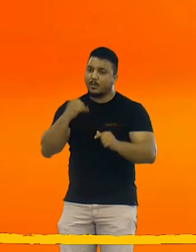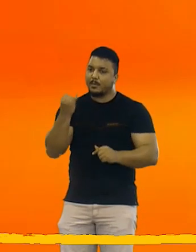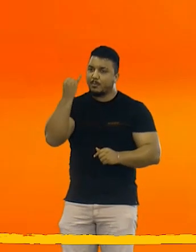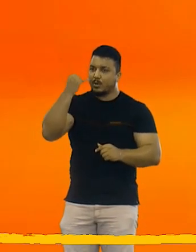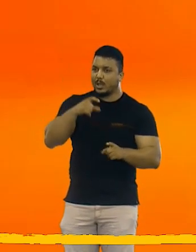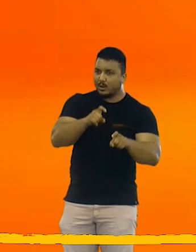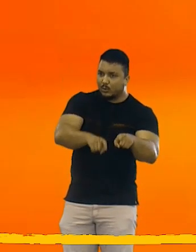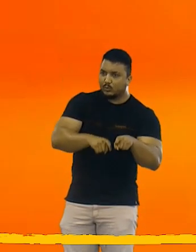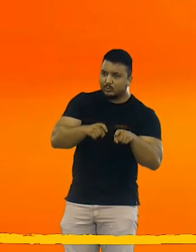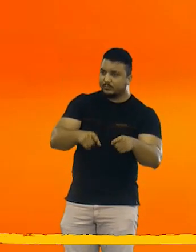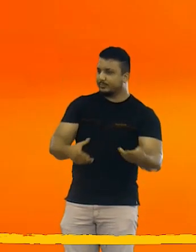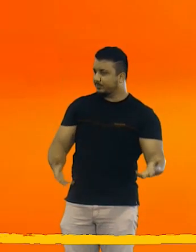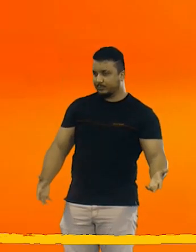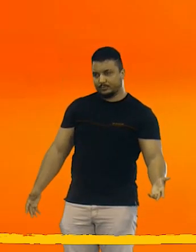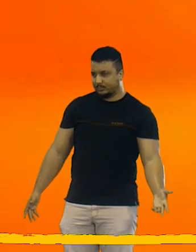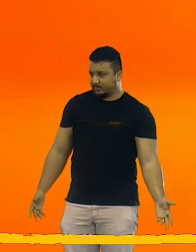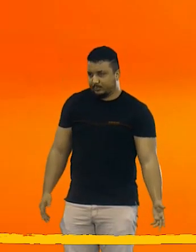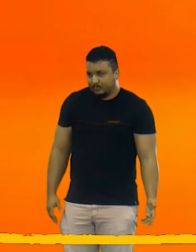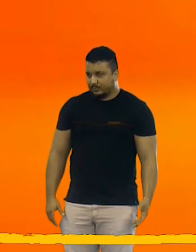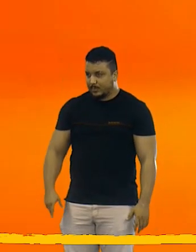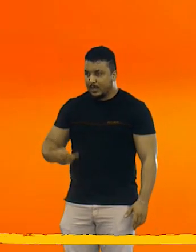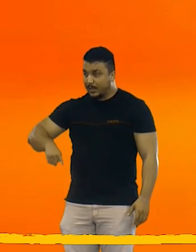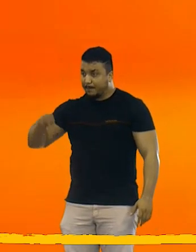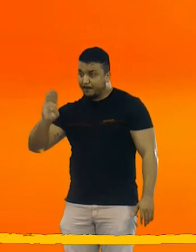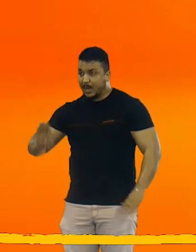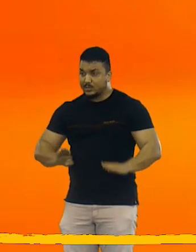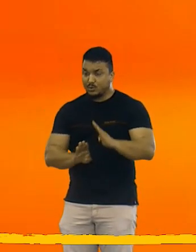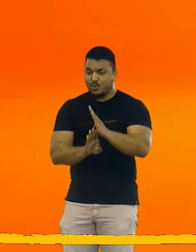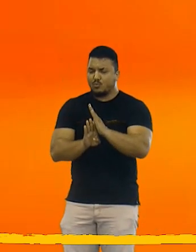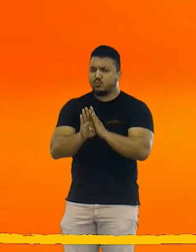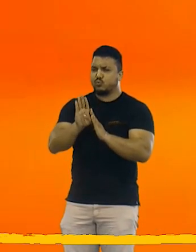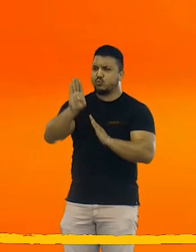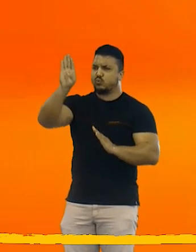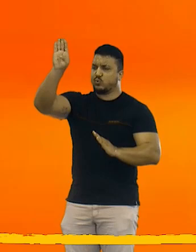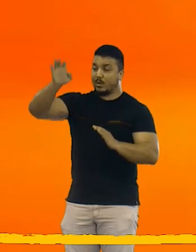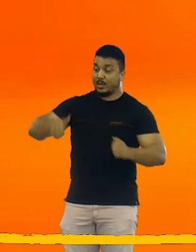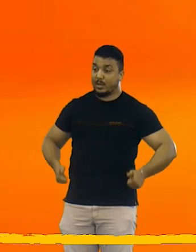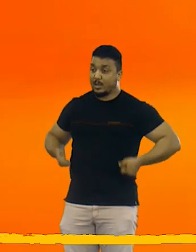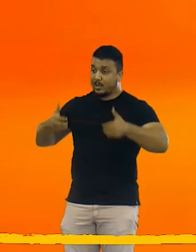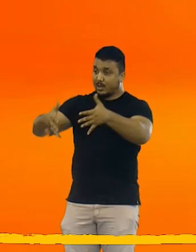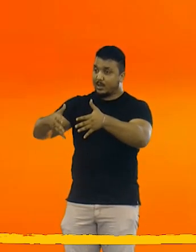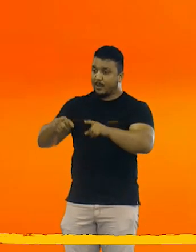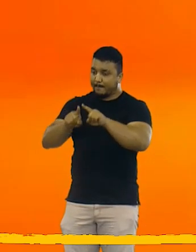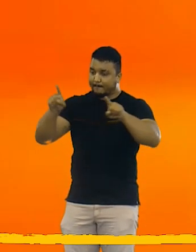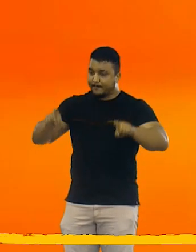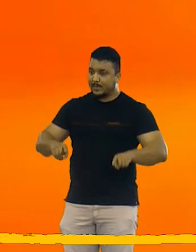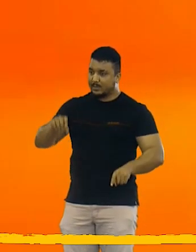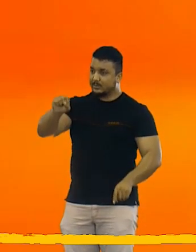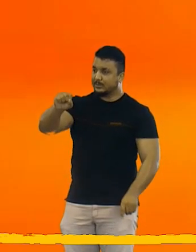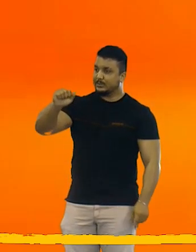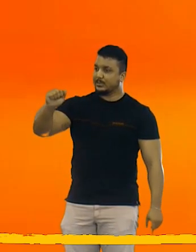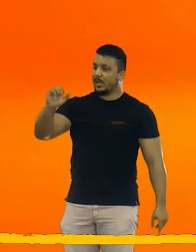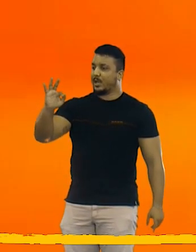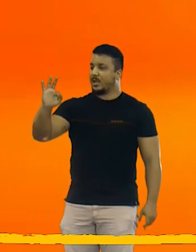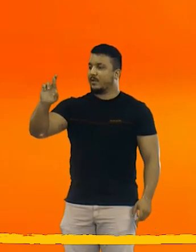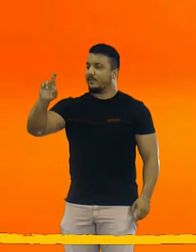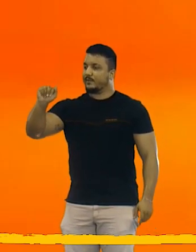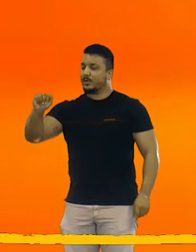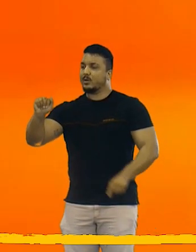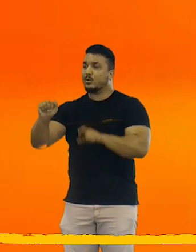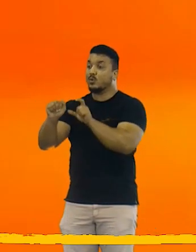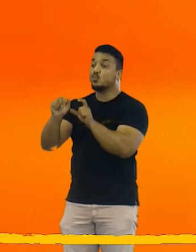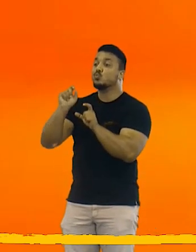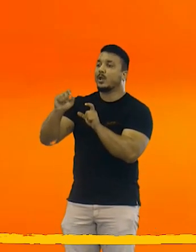agricultura. Gente, o Brasil nesse ano teve um recorde, né, dos investimentos do Plano Safra, que é o plano que o Instituto, que o governo de forma geral, o